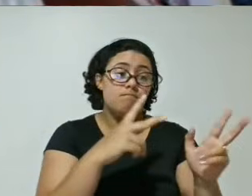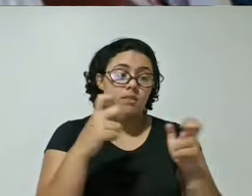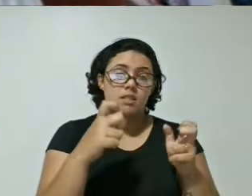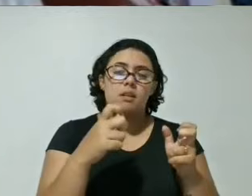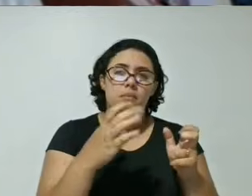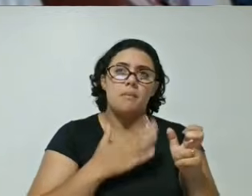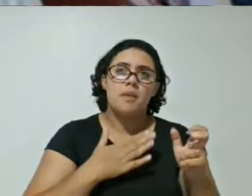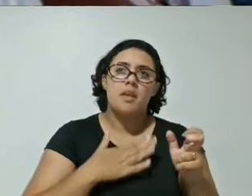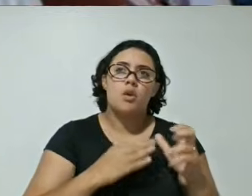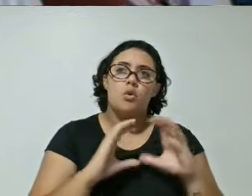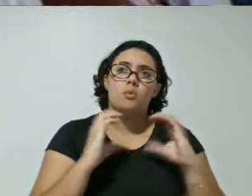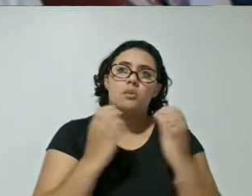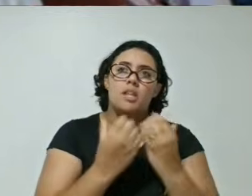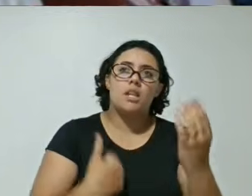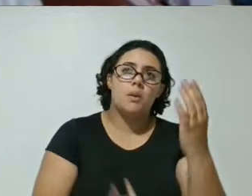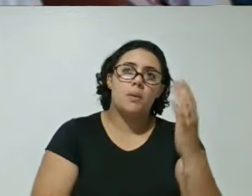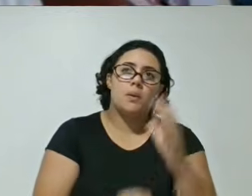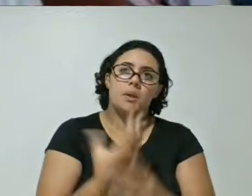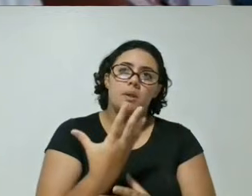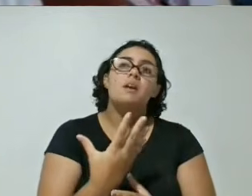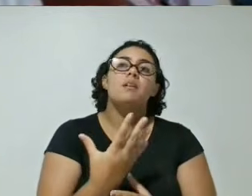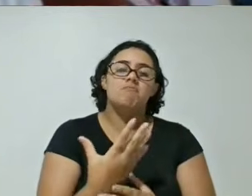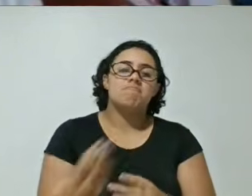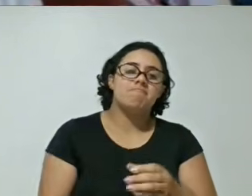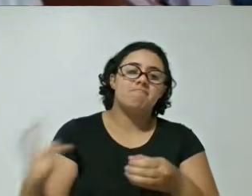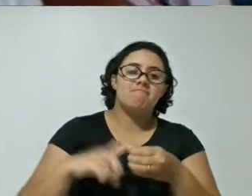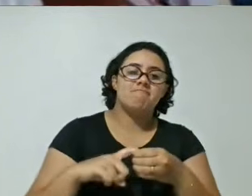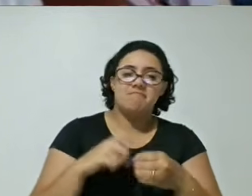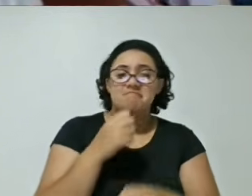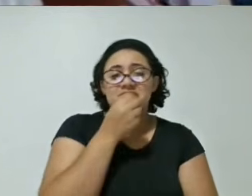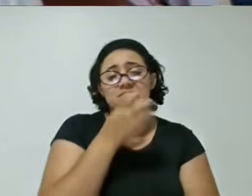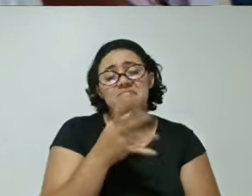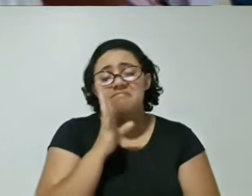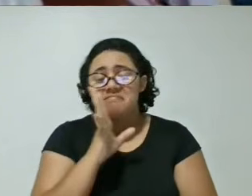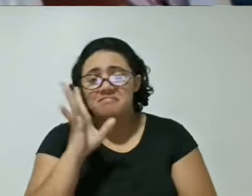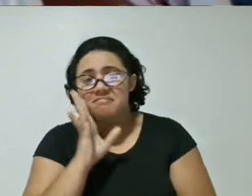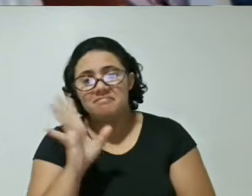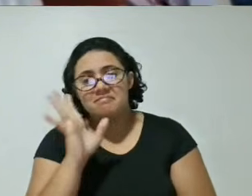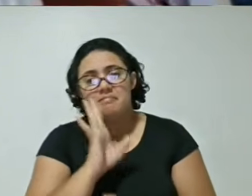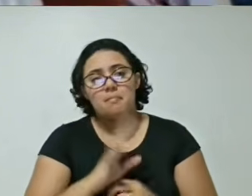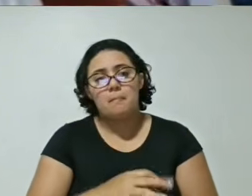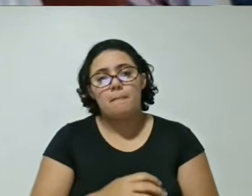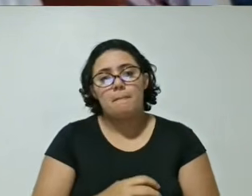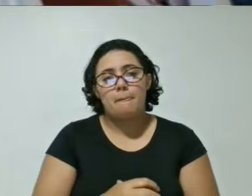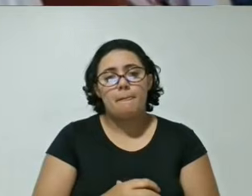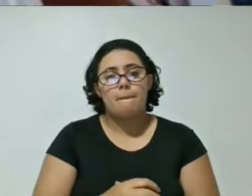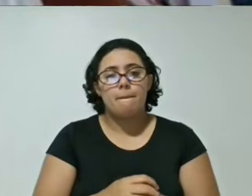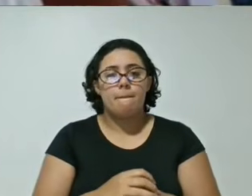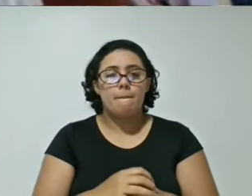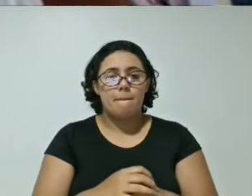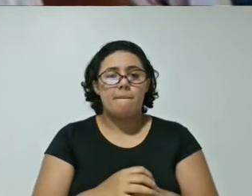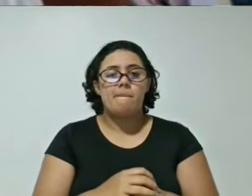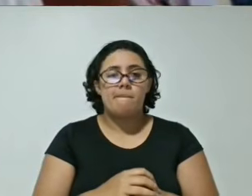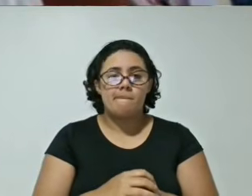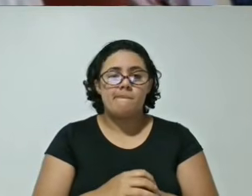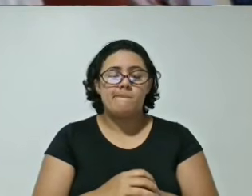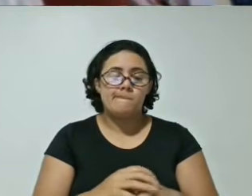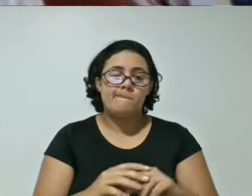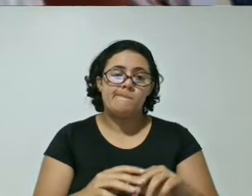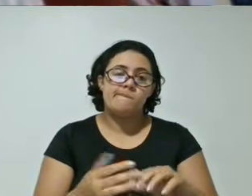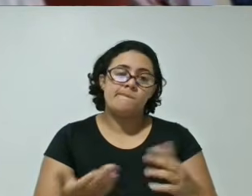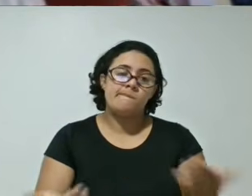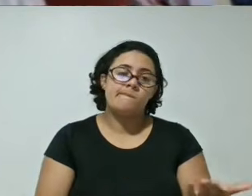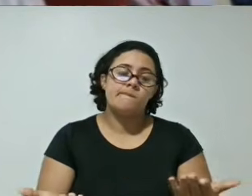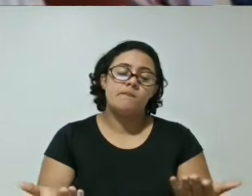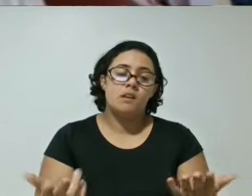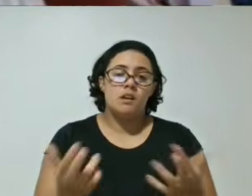quando troca assim, que vem um gestor que não tem muito esse histórico, o tempo é maior até as coisas conseguirem se